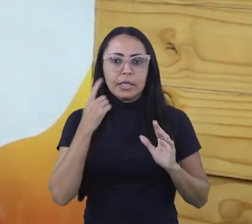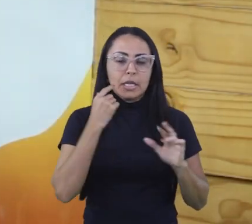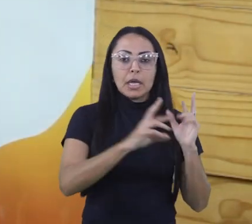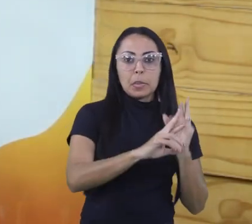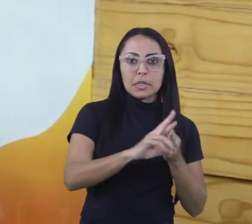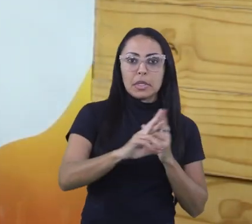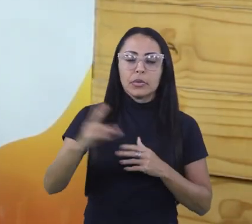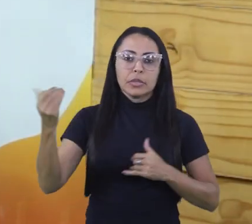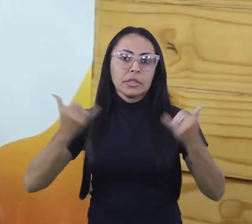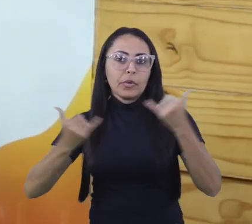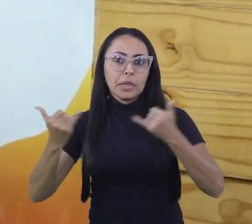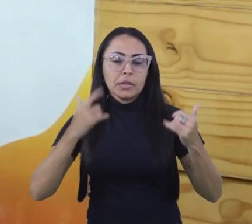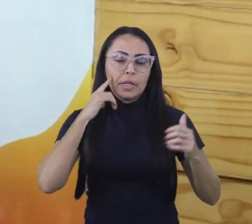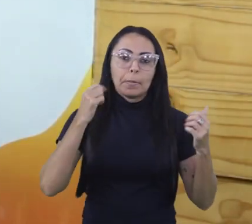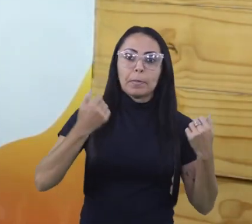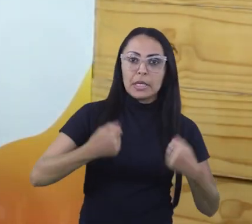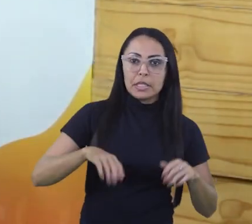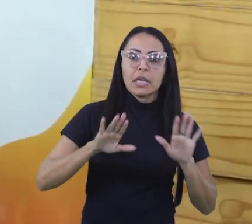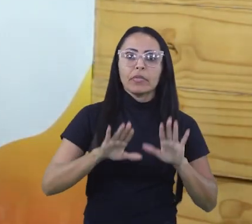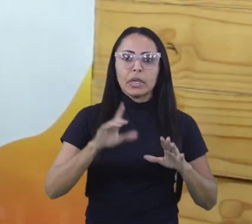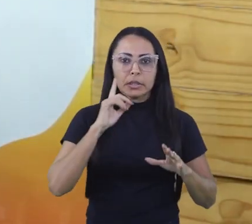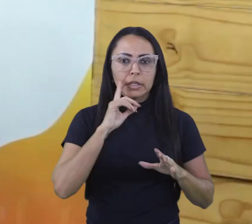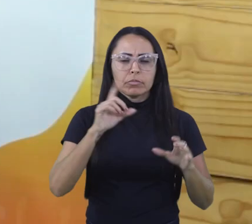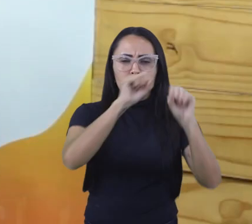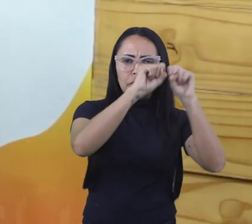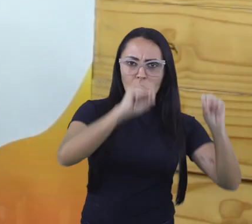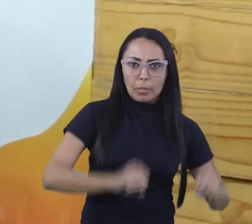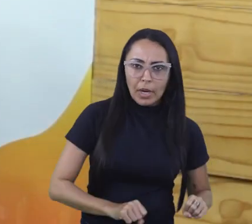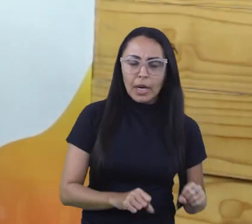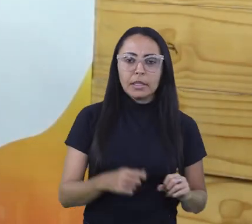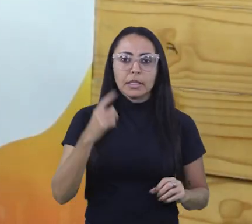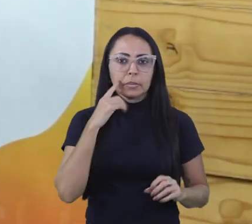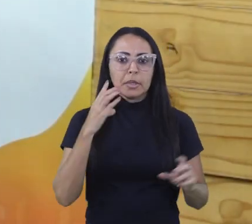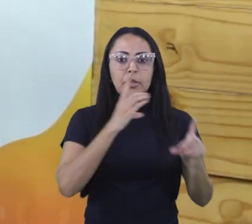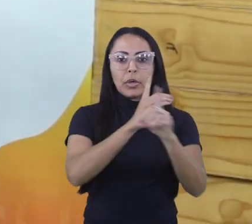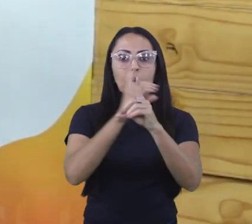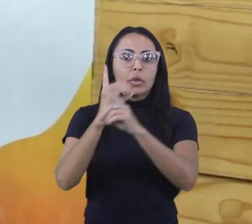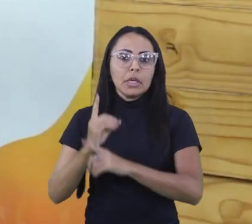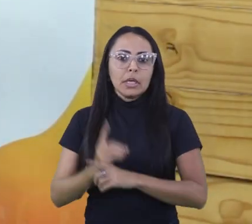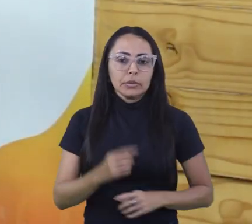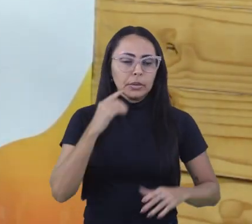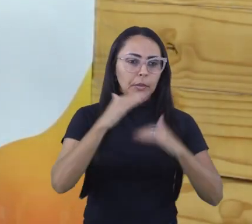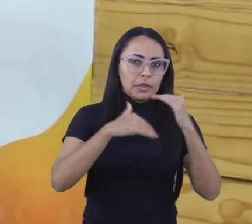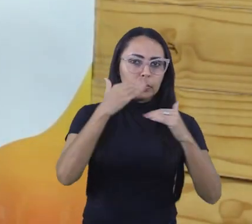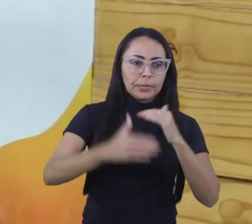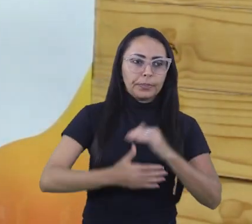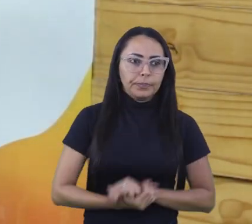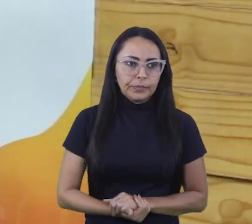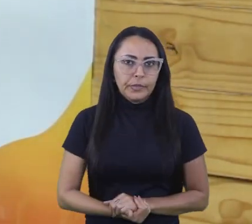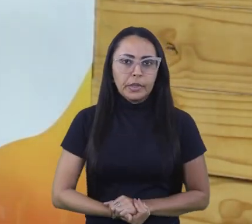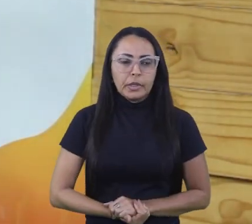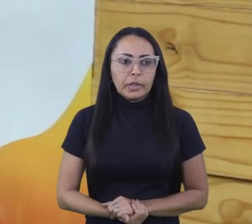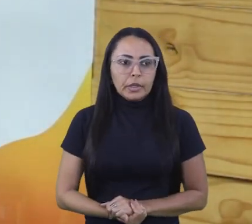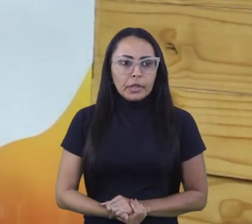representação dessa informação, ela precisava ser de uma forma muito sistemática, né, para se encontrar a informação facilmente, como eu já coloquei